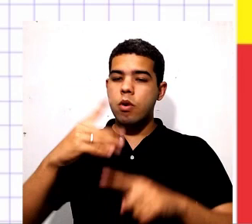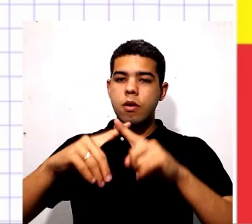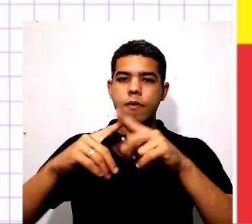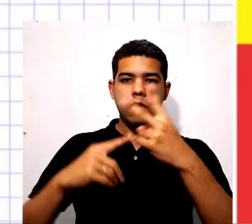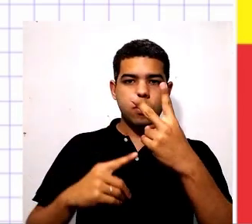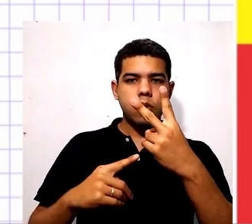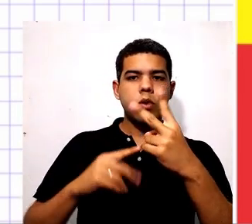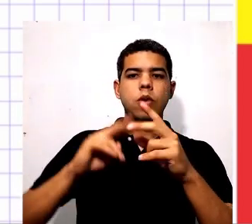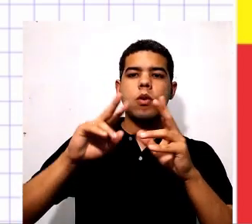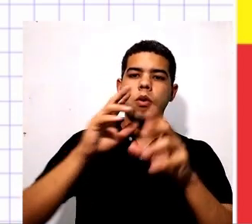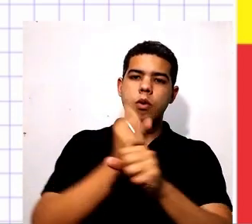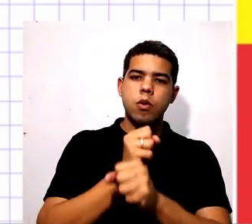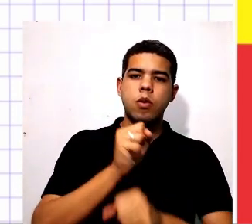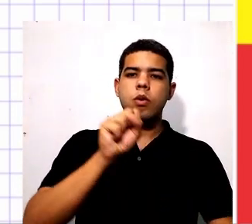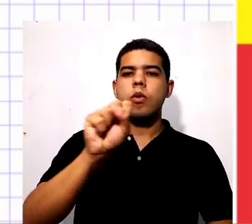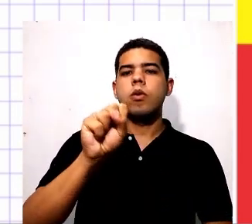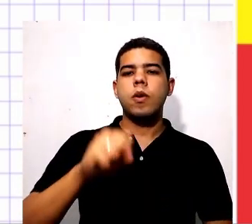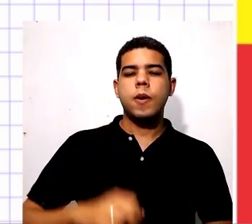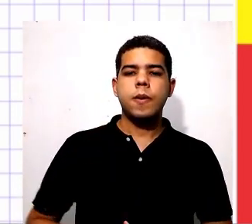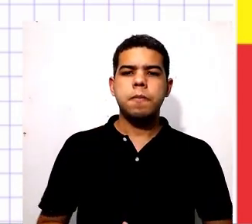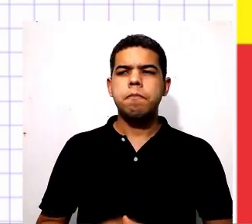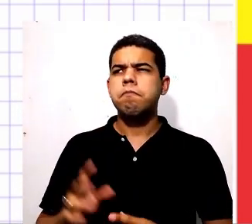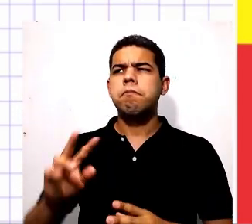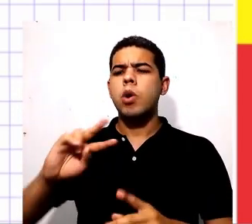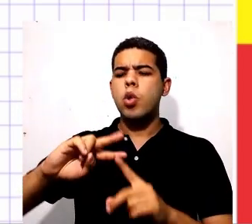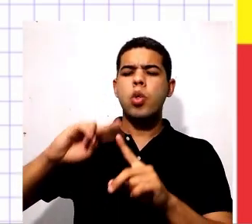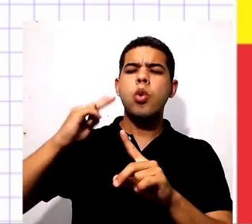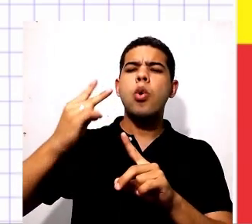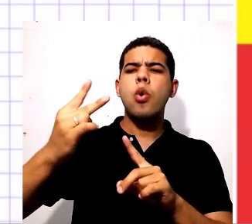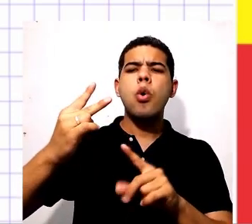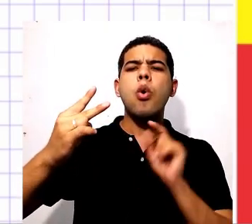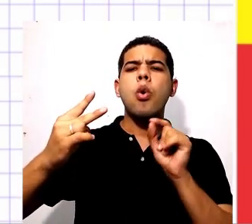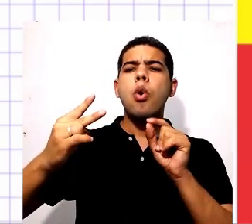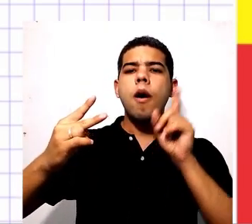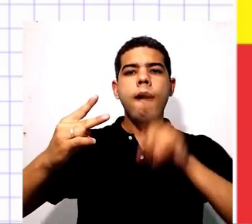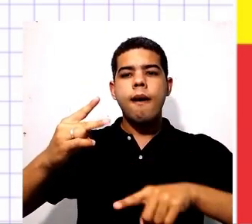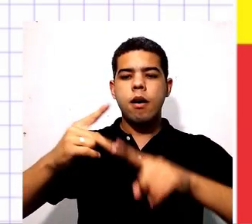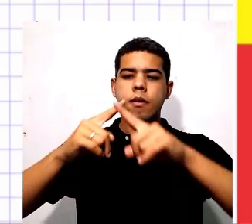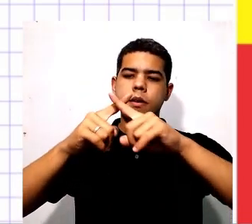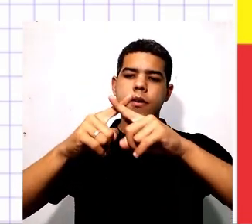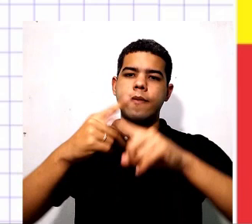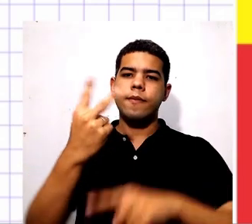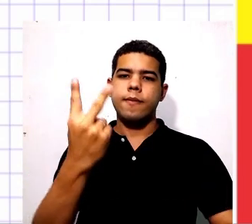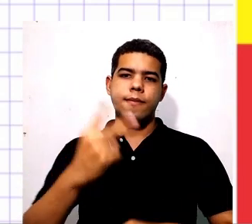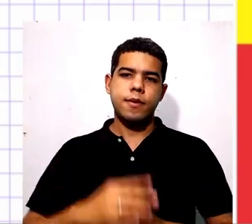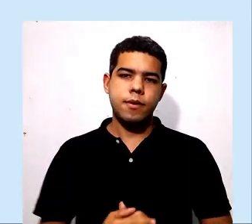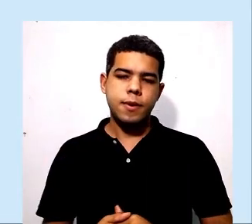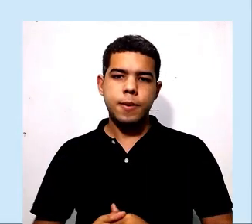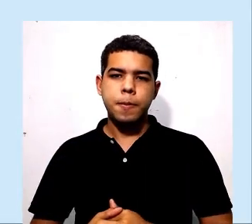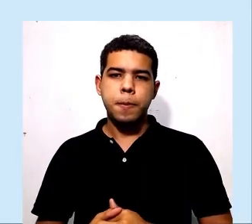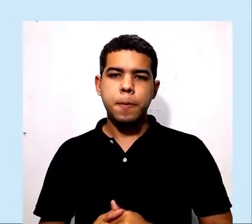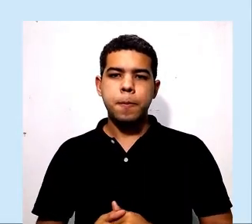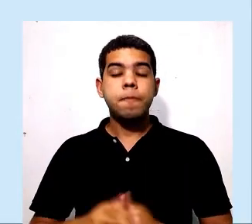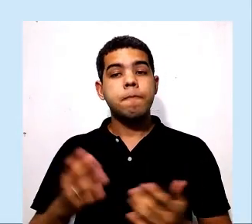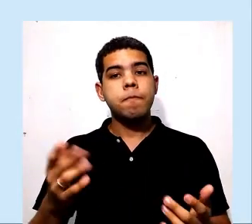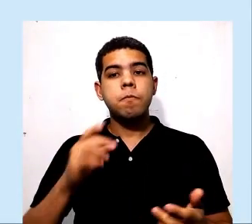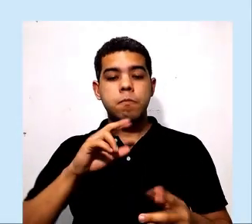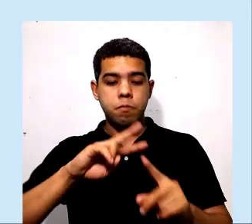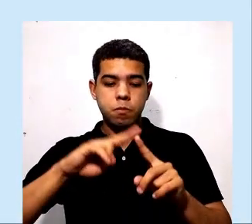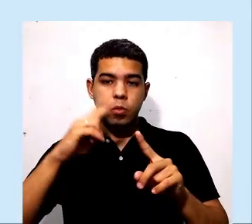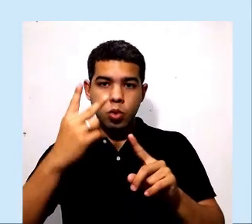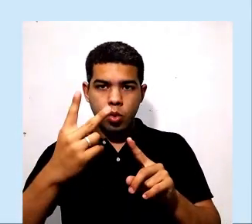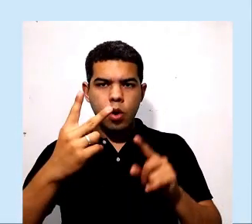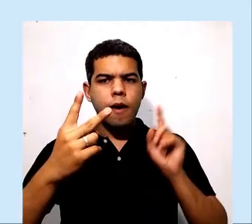2, 8. Dobrar quer dizer o quê? Multiplicar por 2. Então, se estão dobrando, então 2